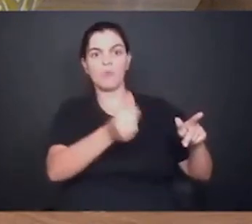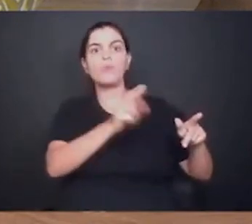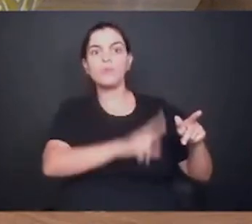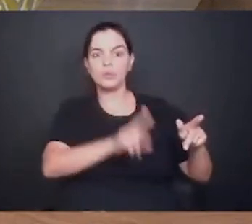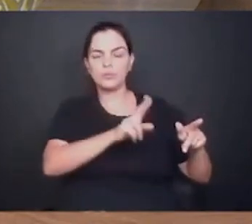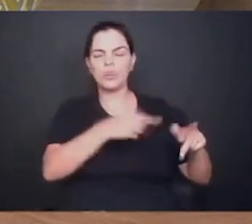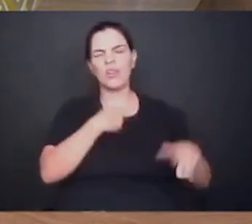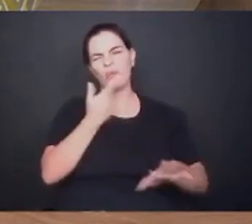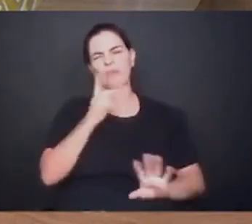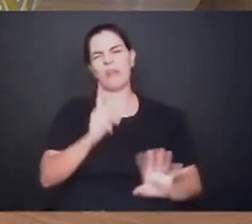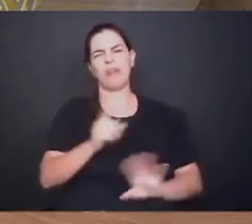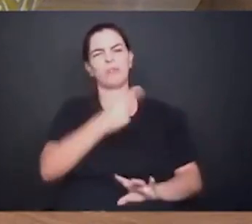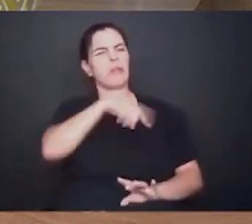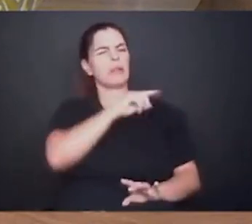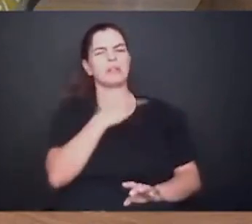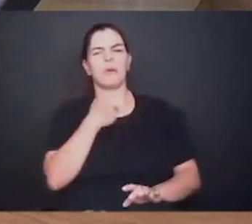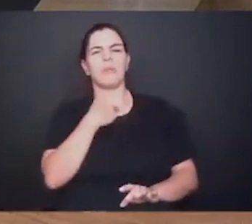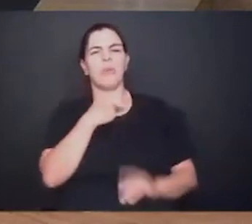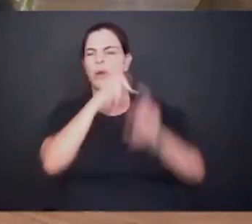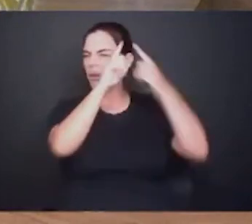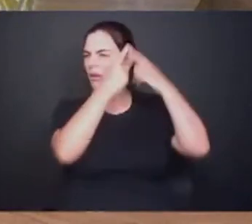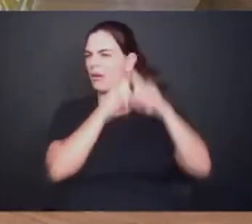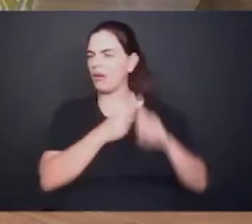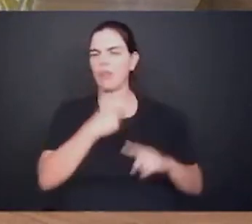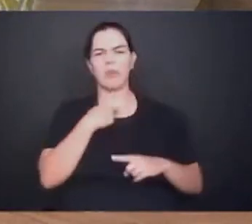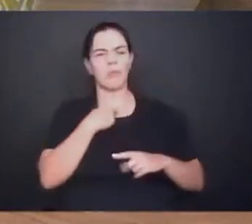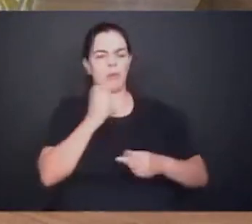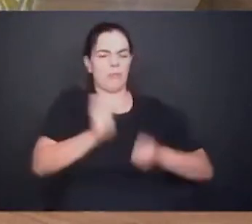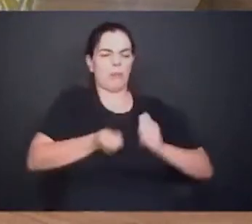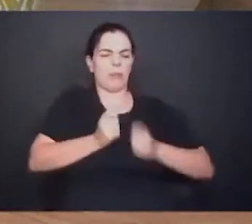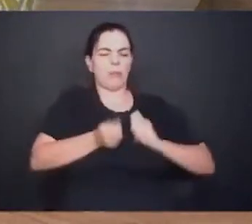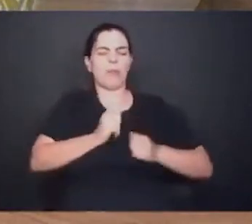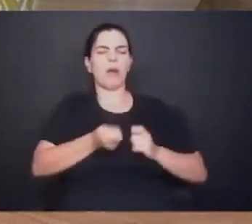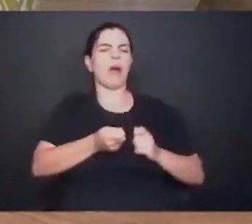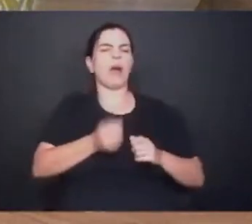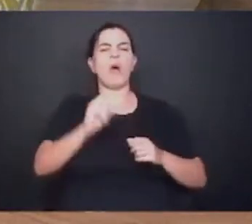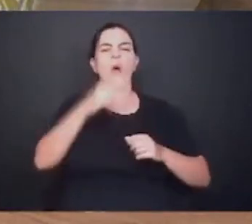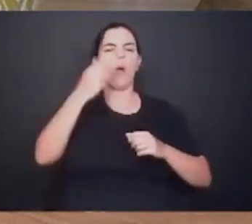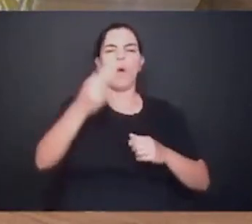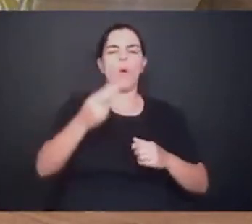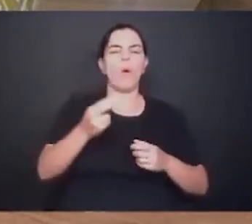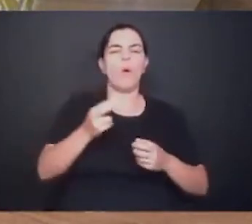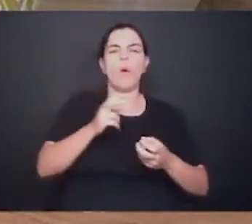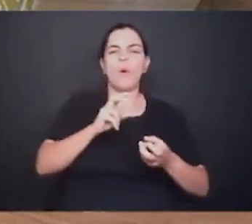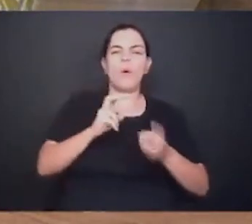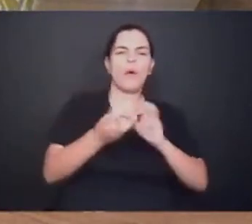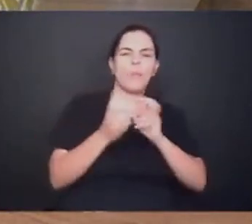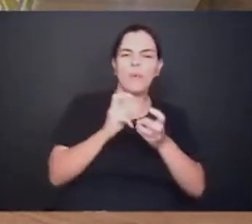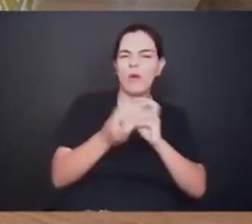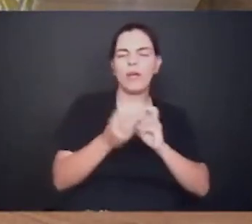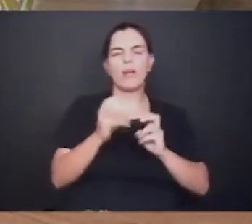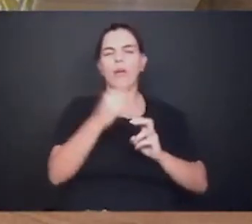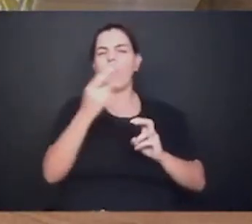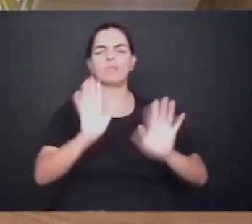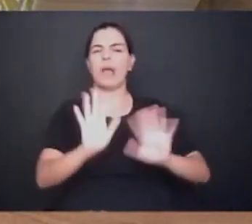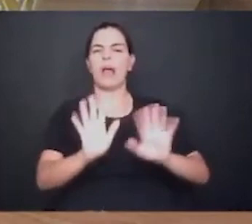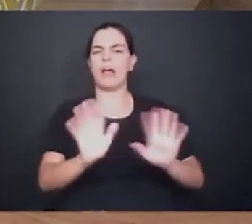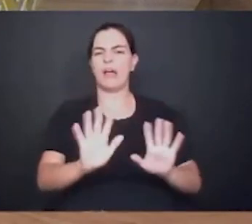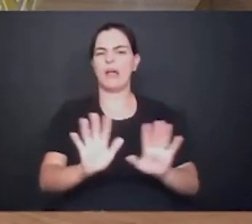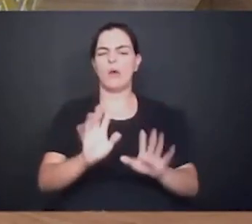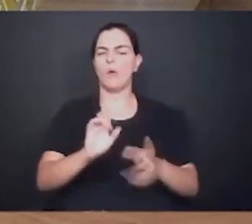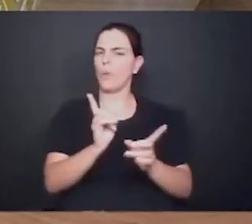turbantes, ou não devem tocar a tabaco ou ser integrantes do nosso axé, ou jogar capoeira, ou dançar fandangos, não se trata disso. Muito pelo